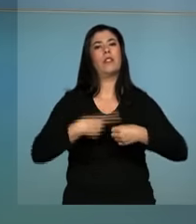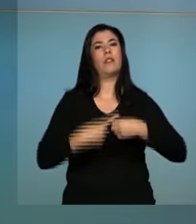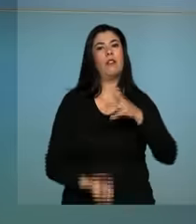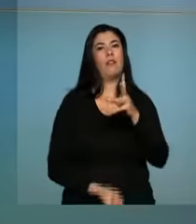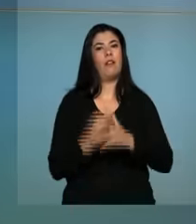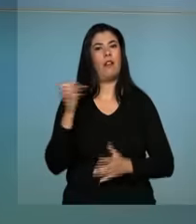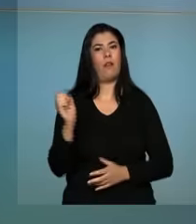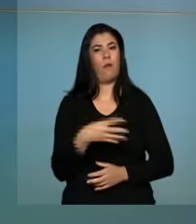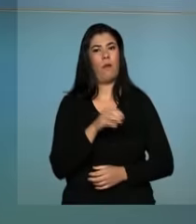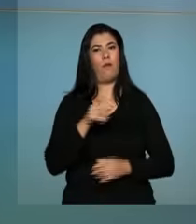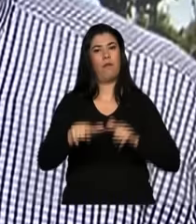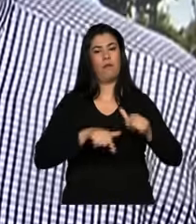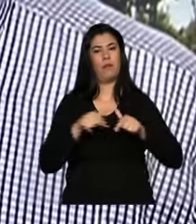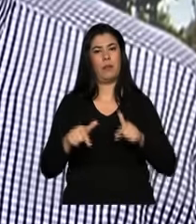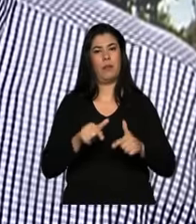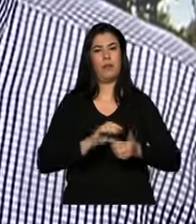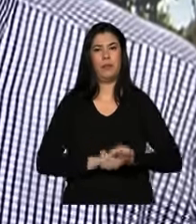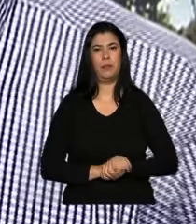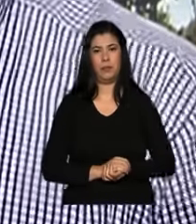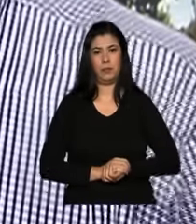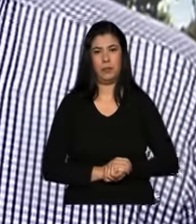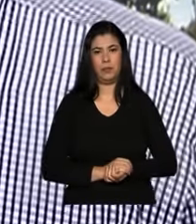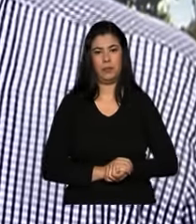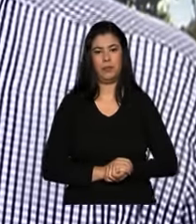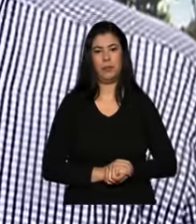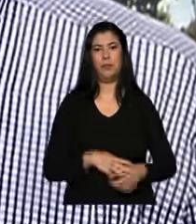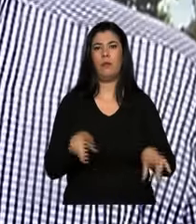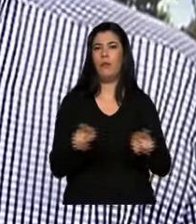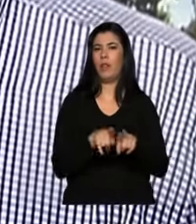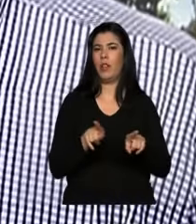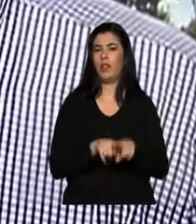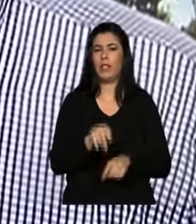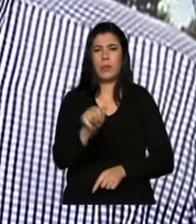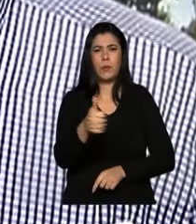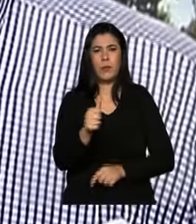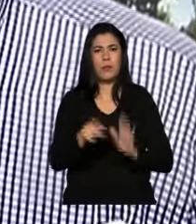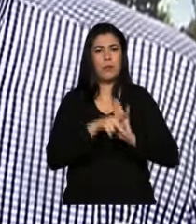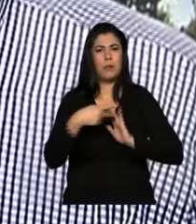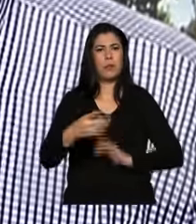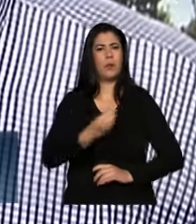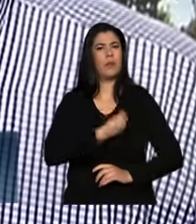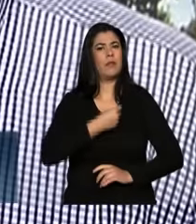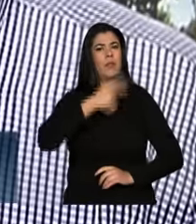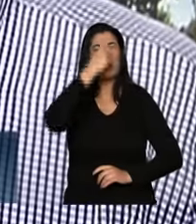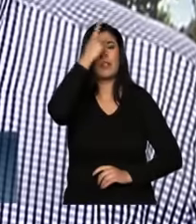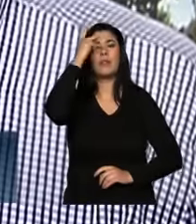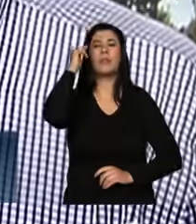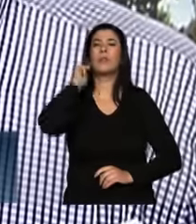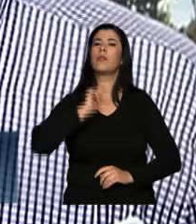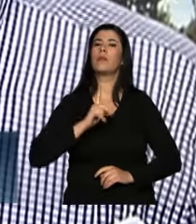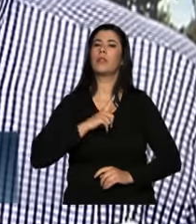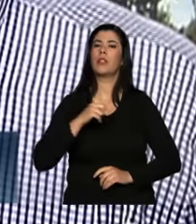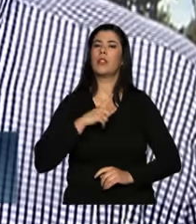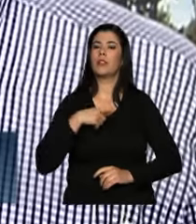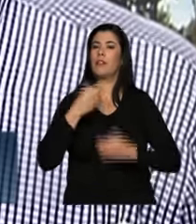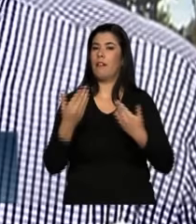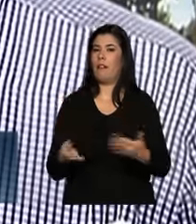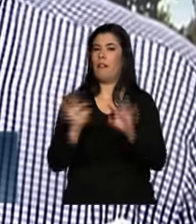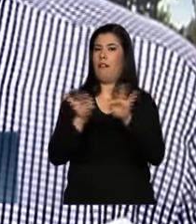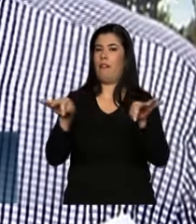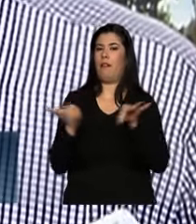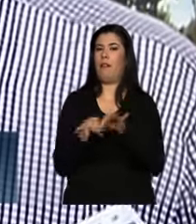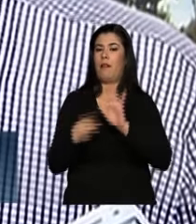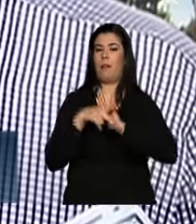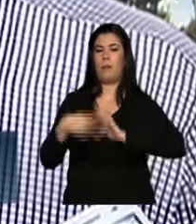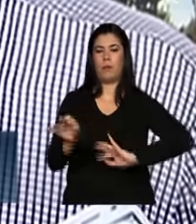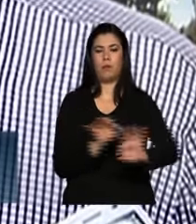gerar empregos. Além da qualidade de vida que os empreendimentos trazem, porque é um empreendimento